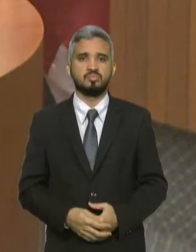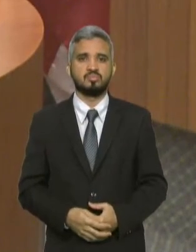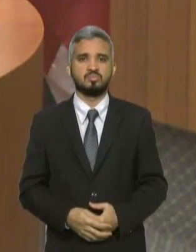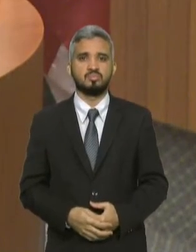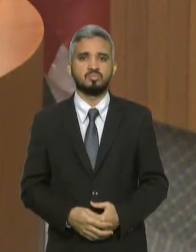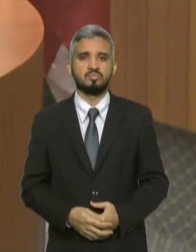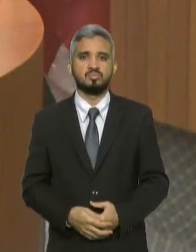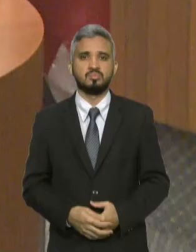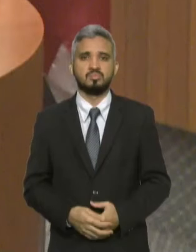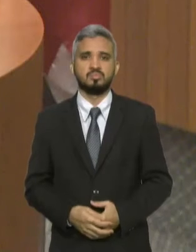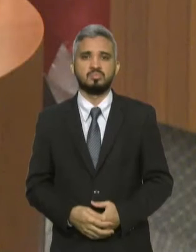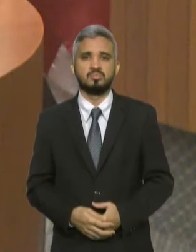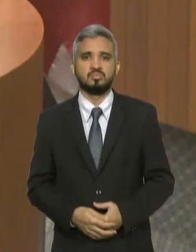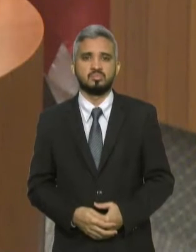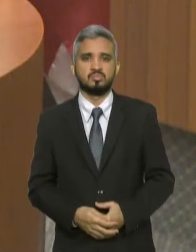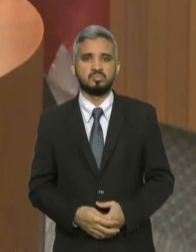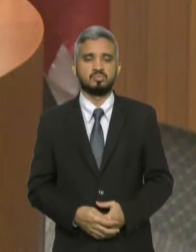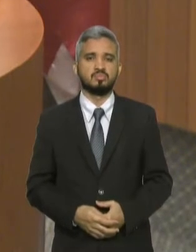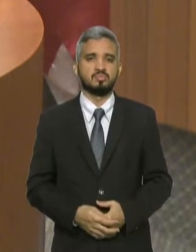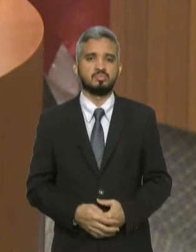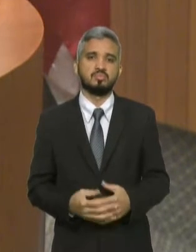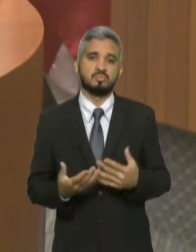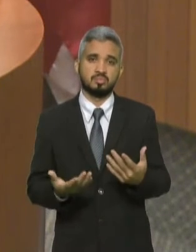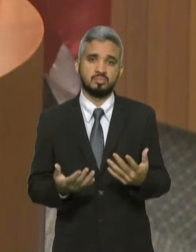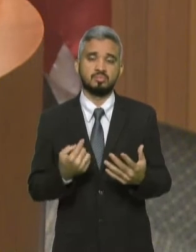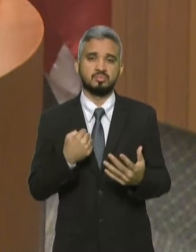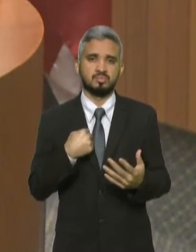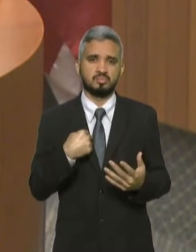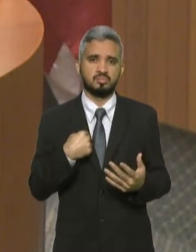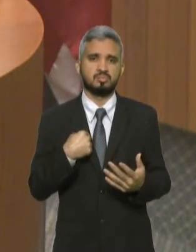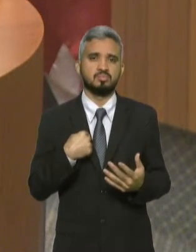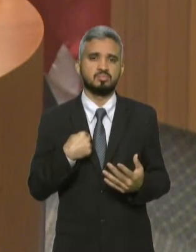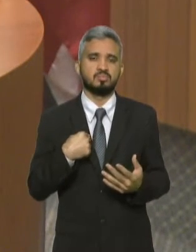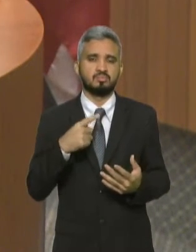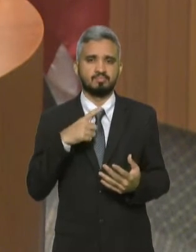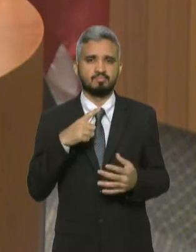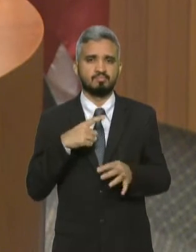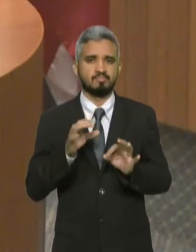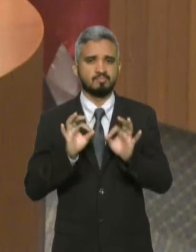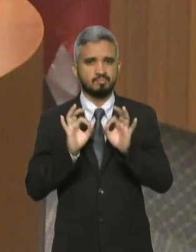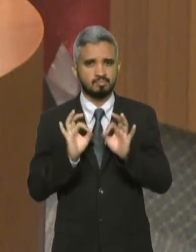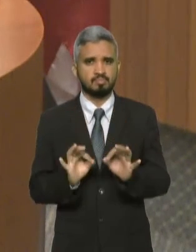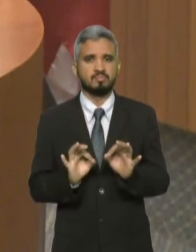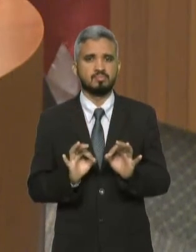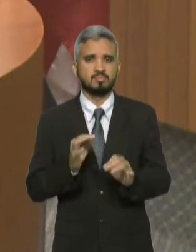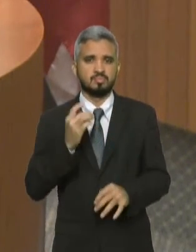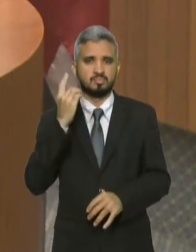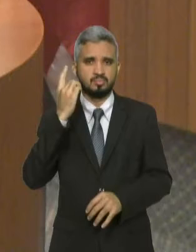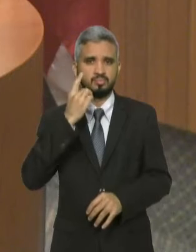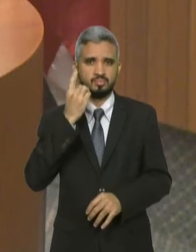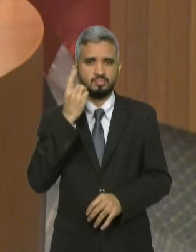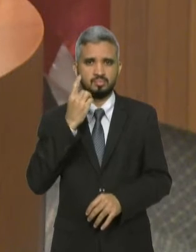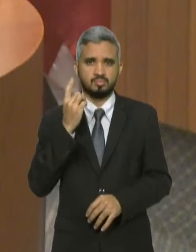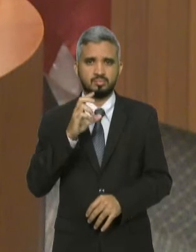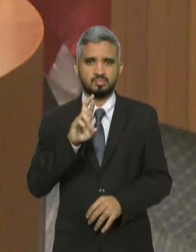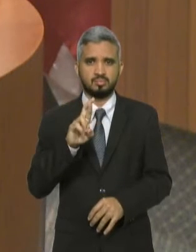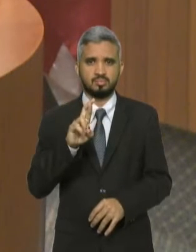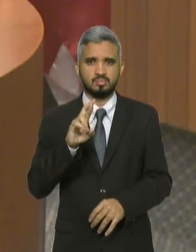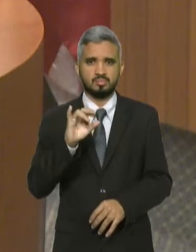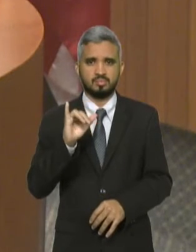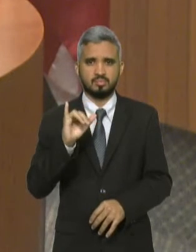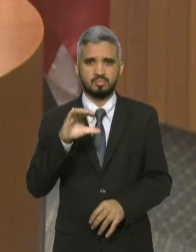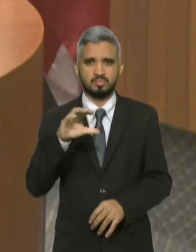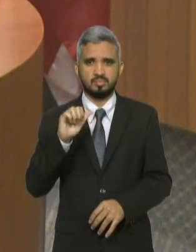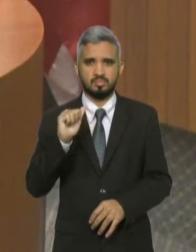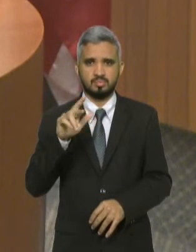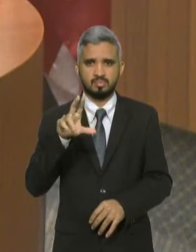que este deputado faz a essa casa, e eu tenho certeza, deputado Ricardo Rios, que não